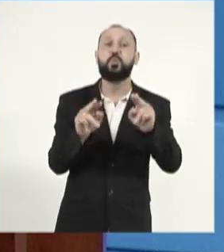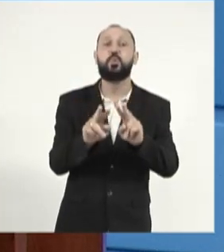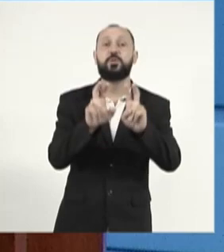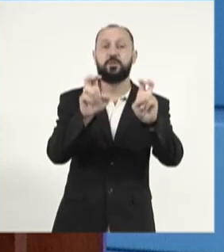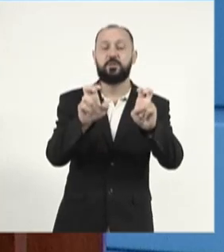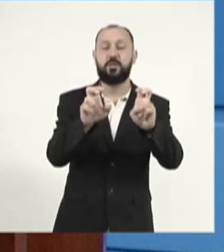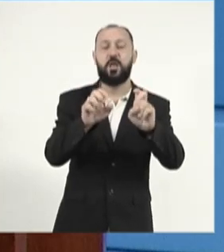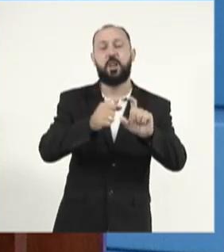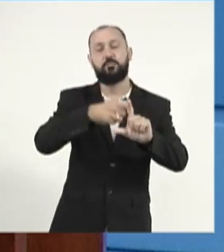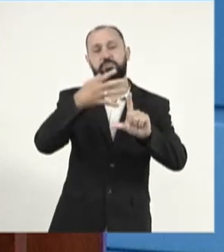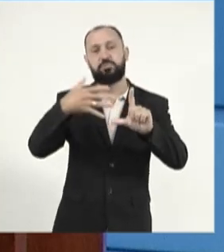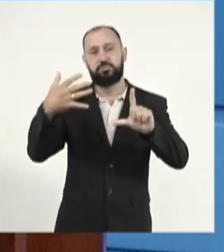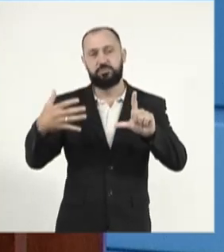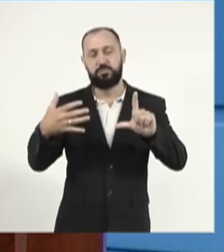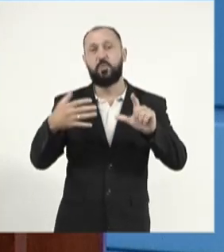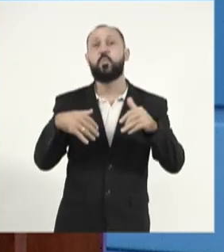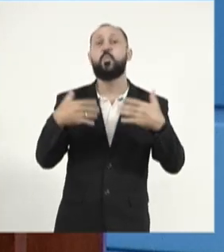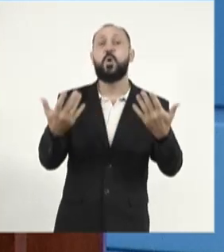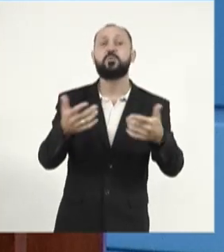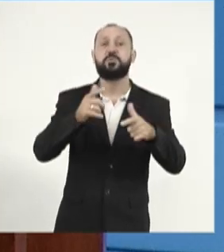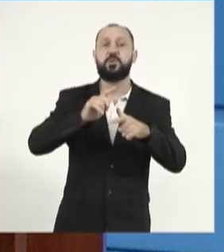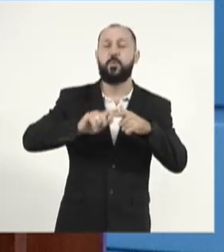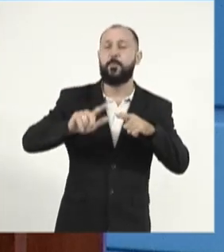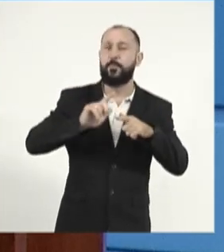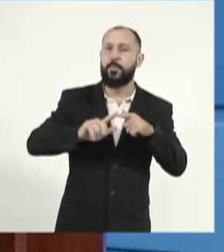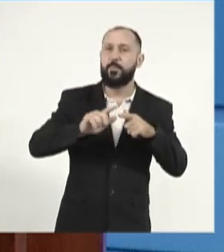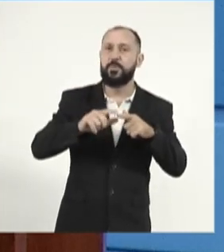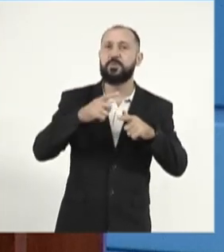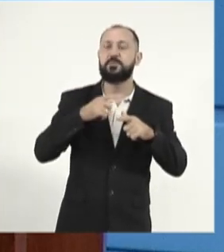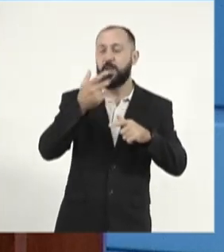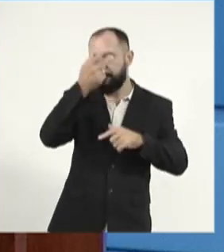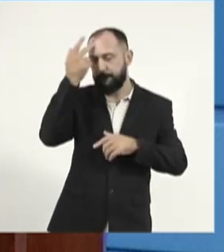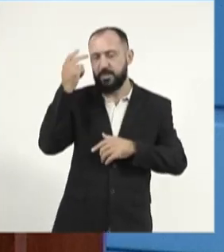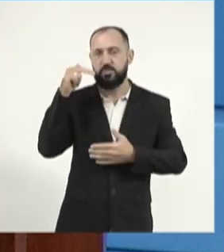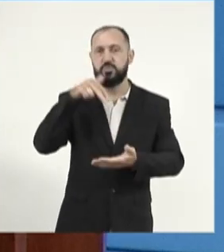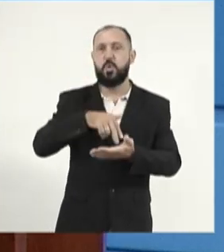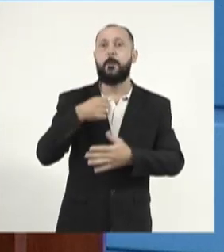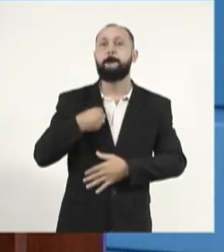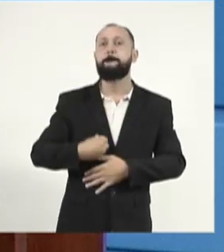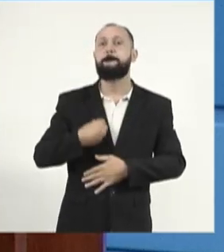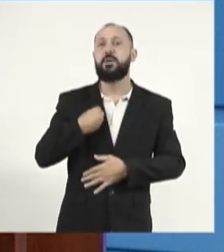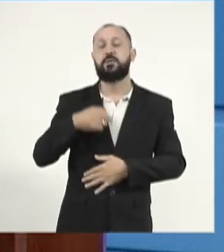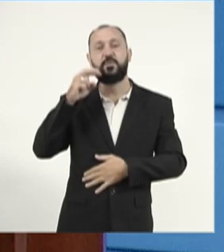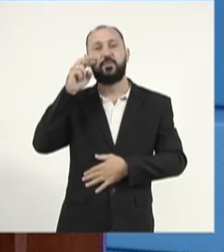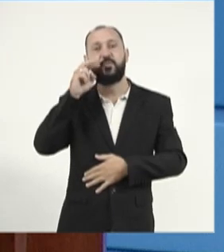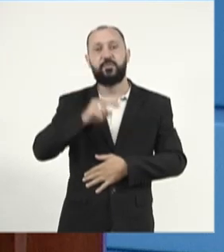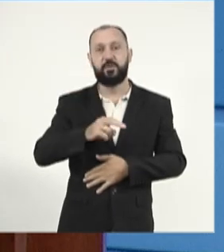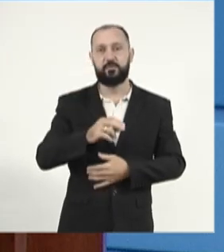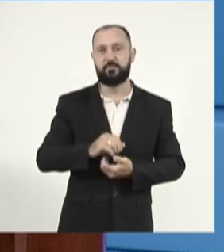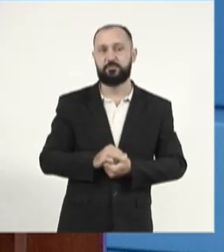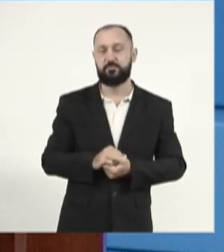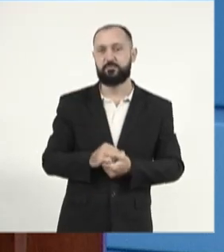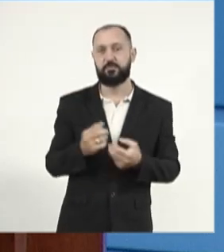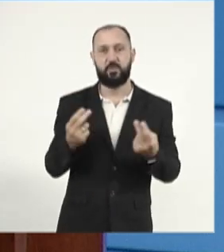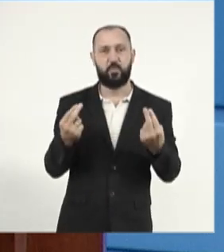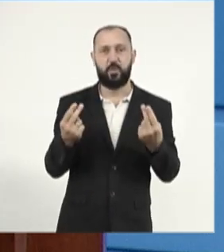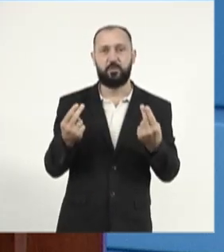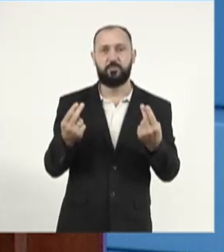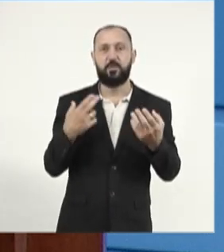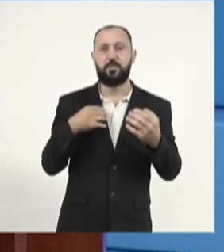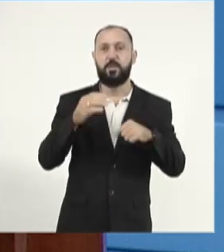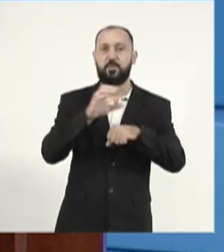pauta LGBT? Qual seria o problema de pessoas participarem e assistirem uma peça como essa?